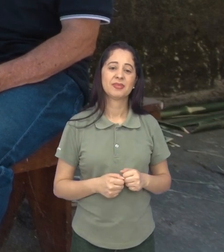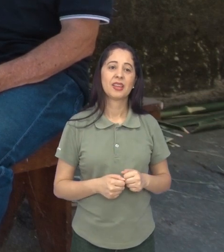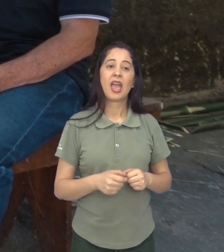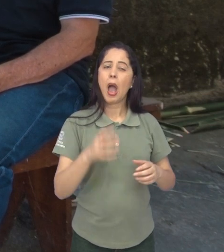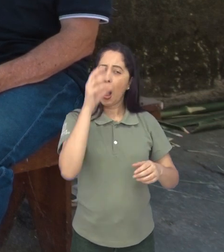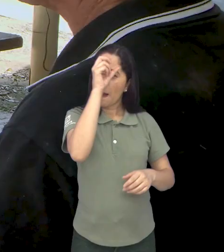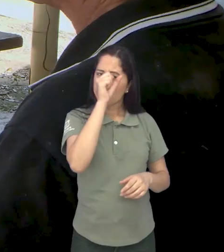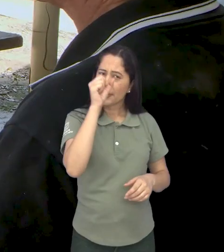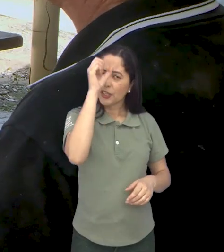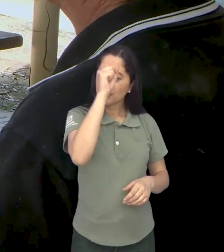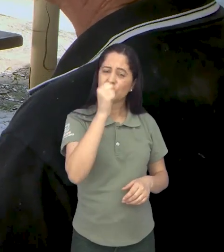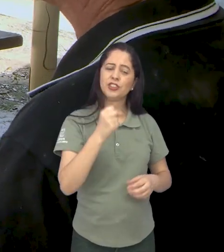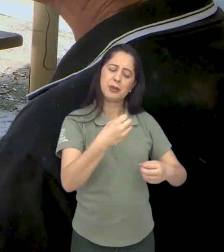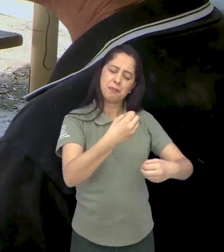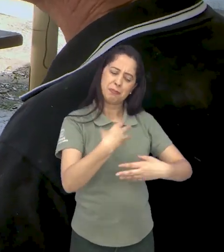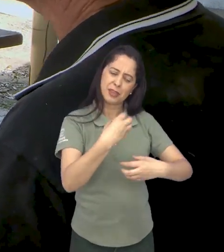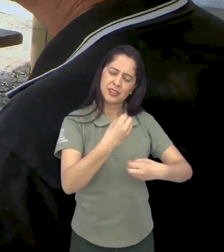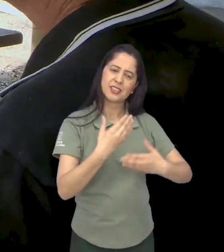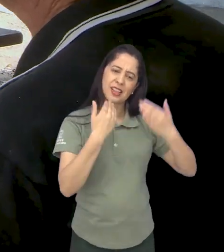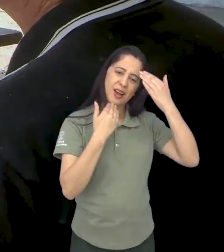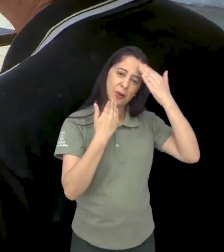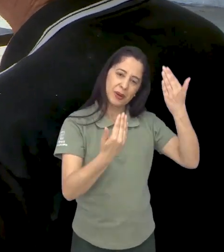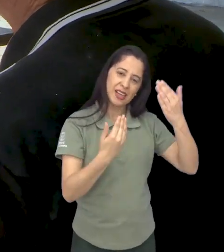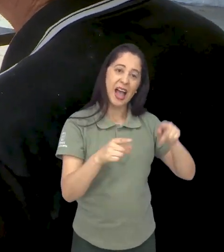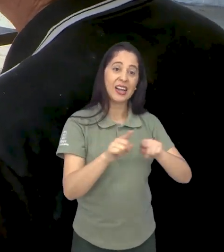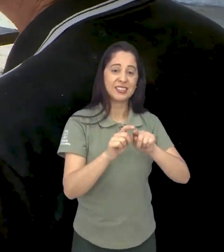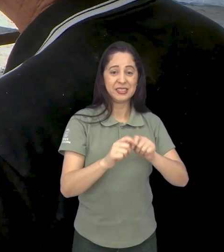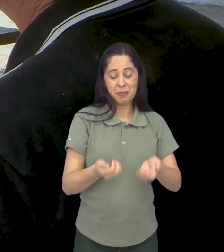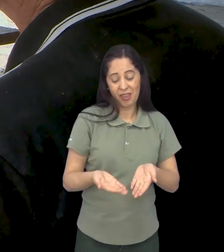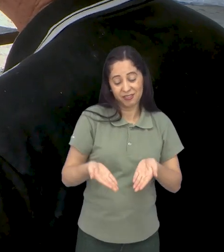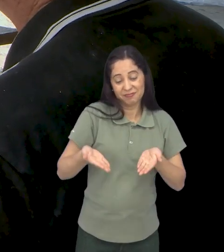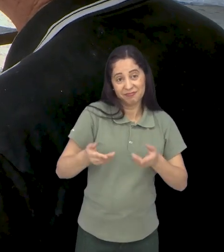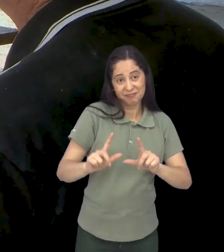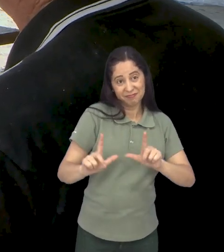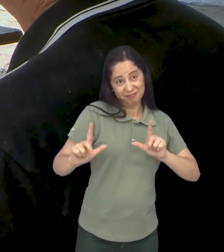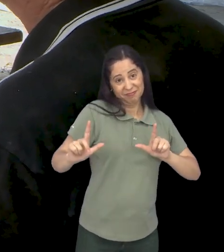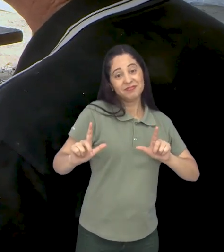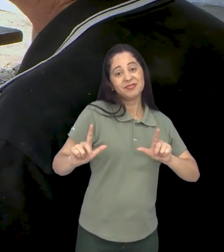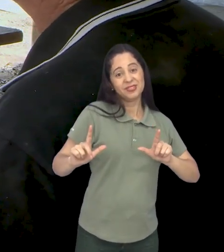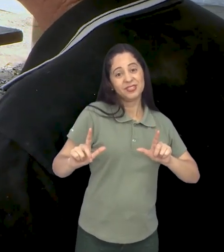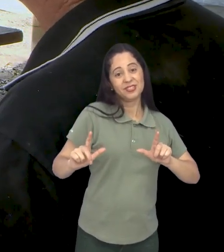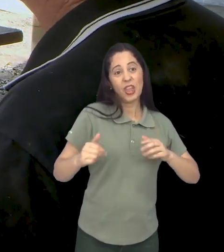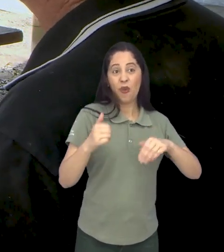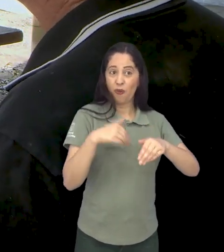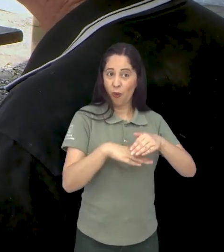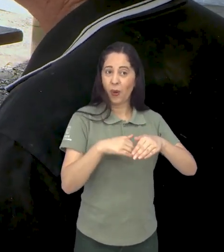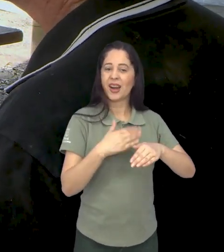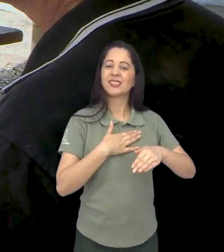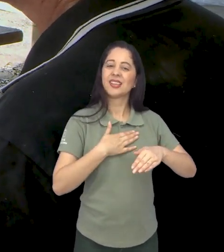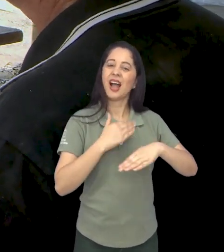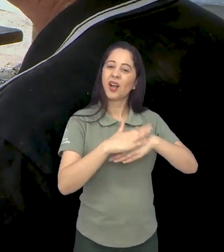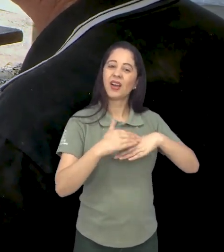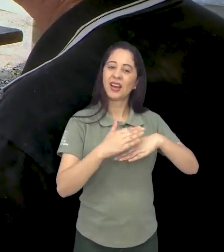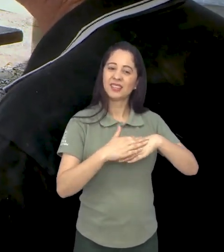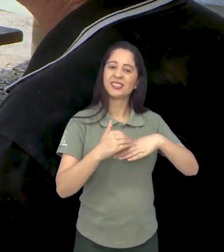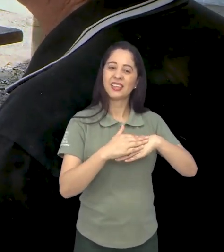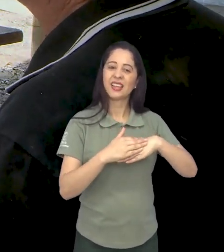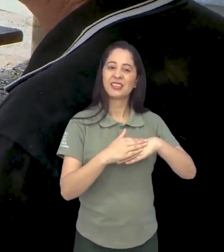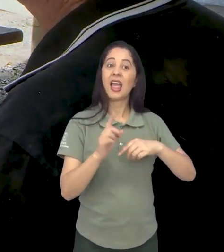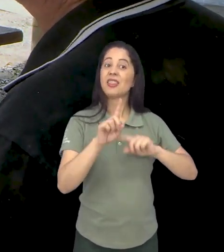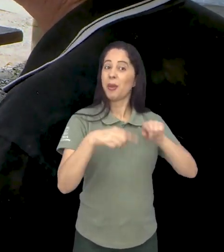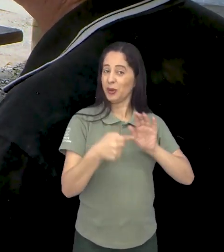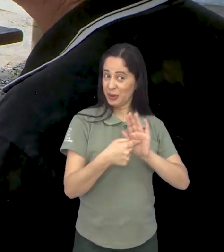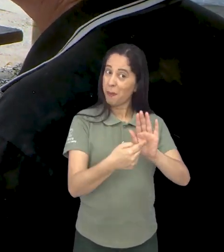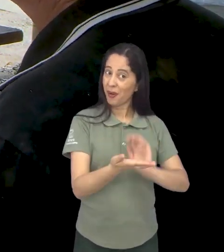nosso programa, pelo aprendizado, pelo porta-retrato que eu vou guardar muito e com muito carinho.